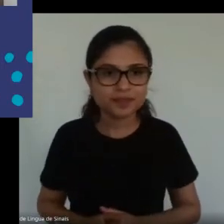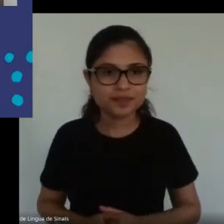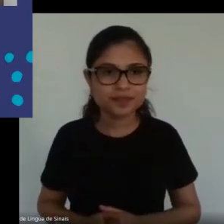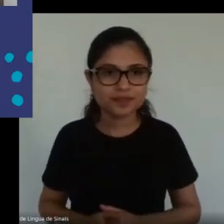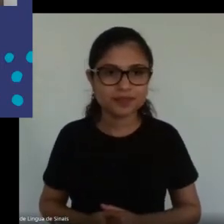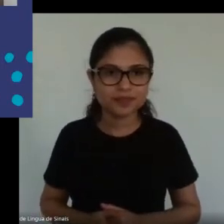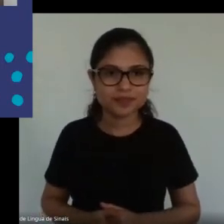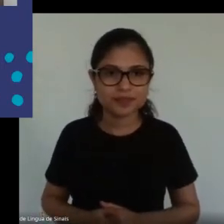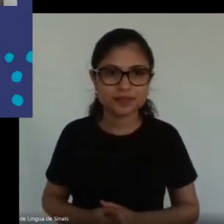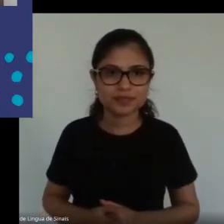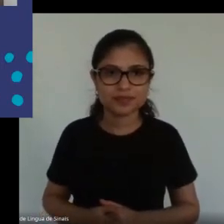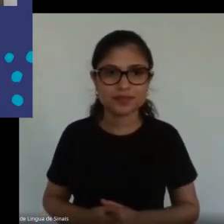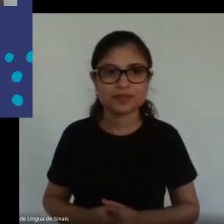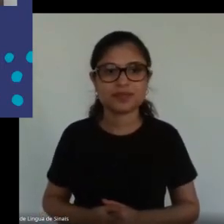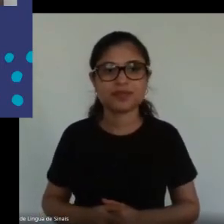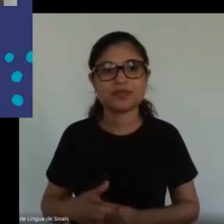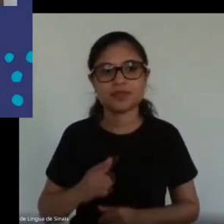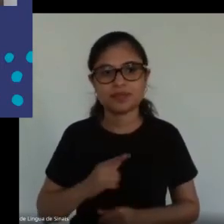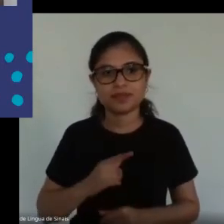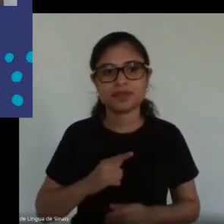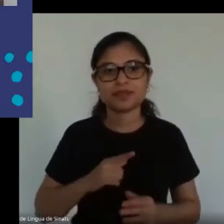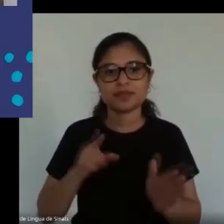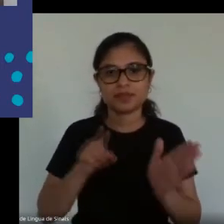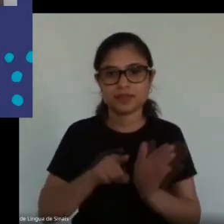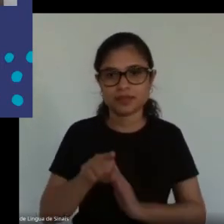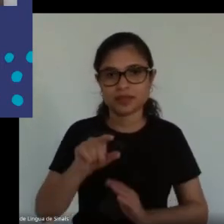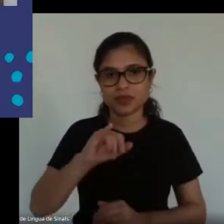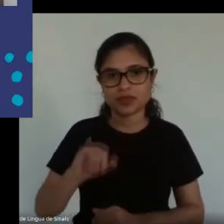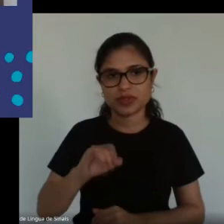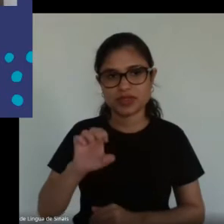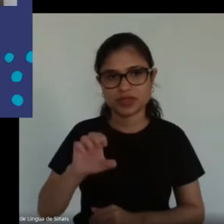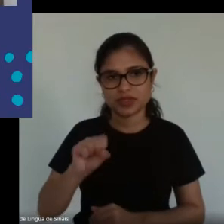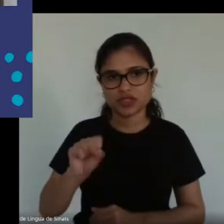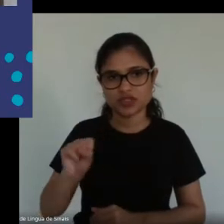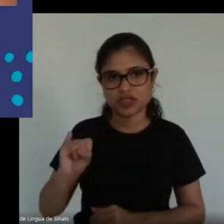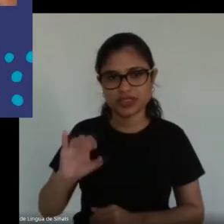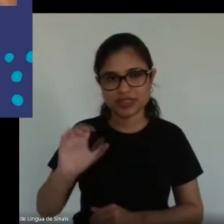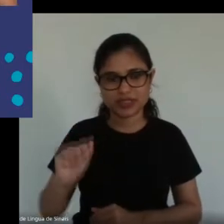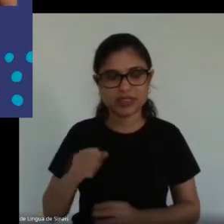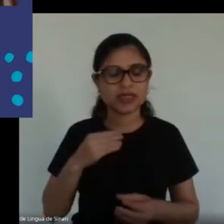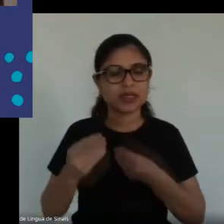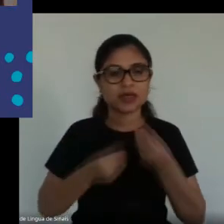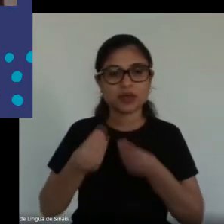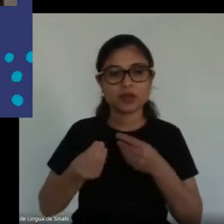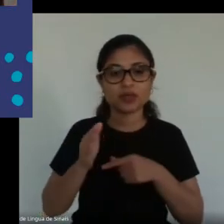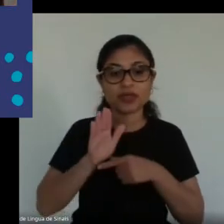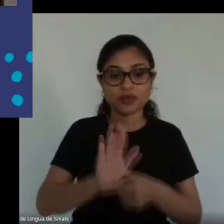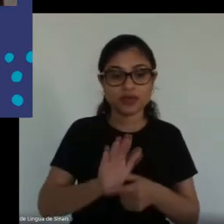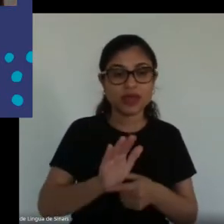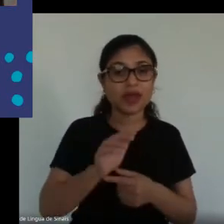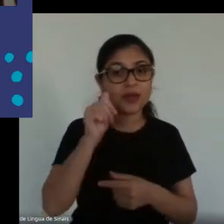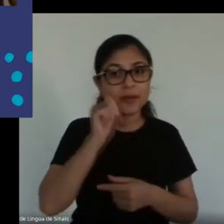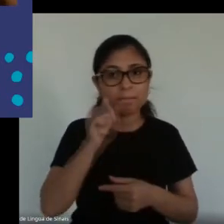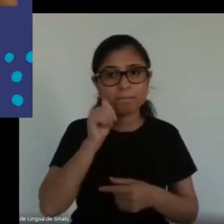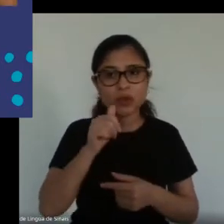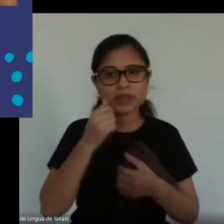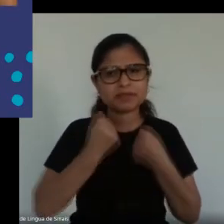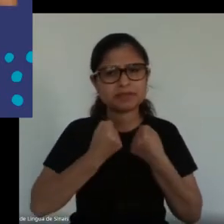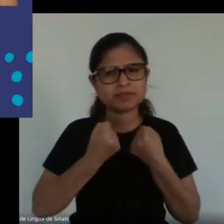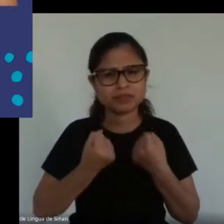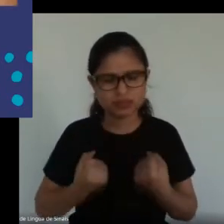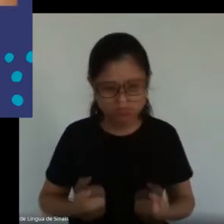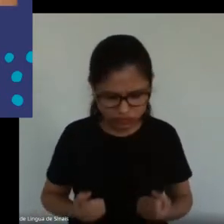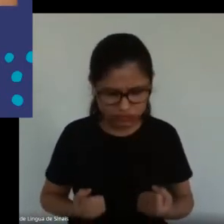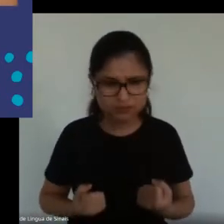disponibilizar depois para vocês. Aí a última pergunta é da Jéssica. Como podemos auxiliar as mulheres sobrecarregadas que